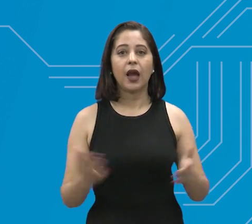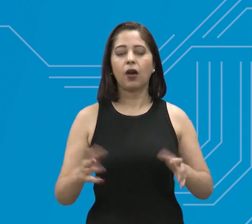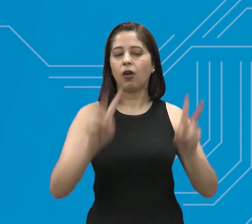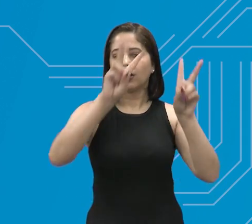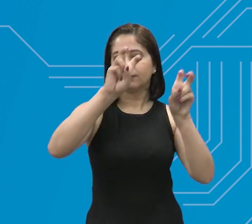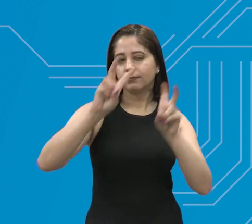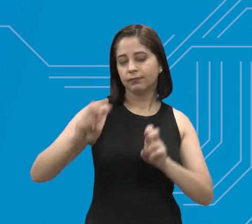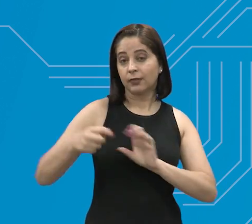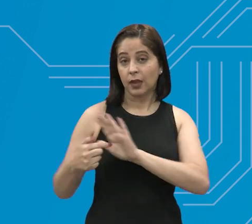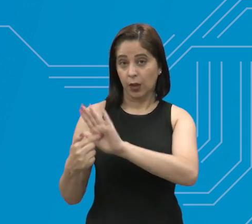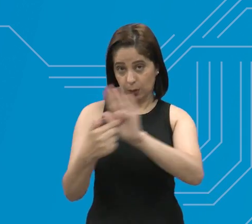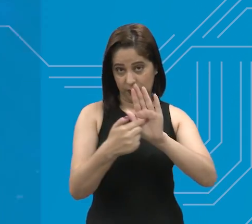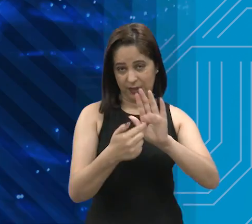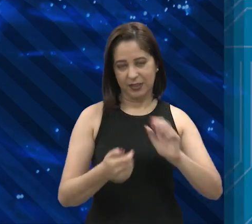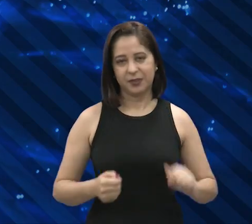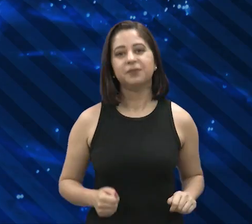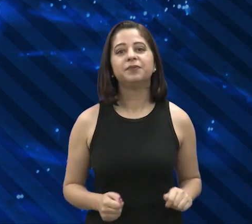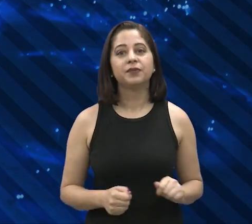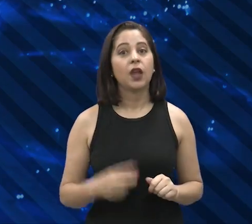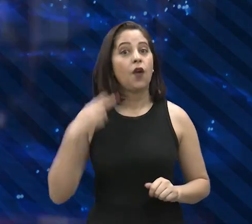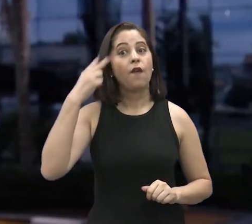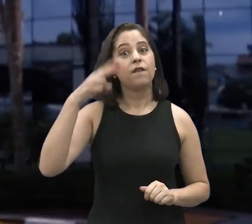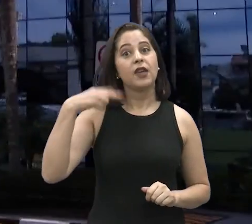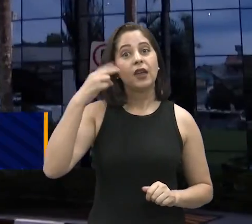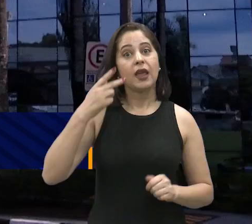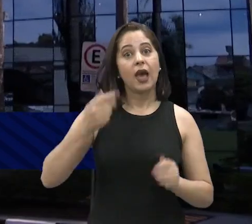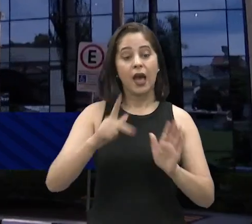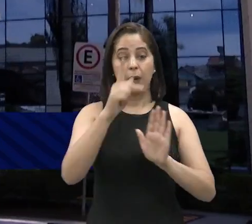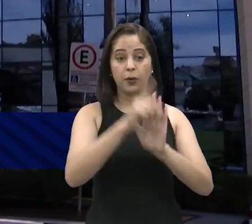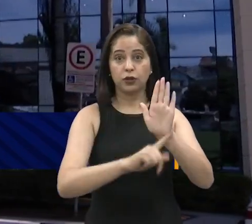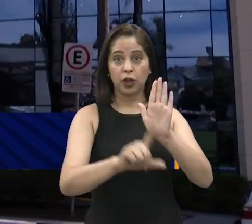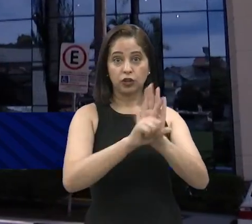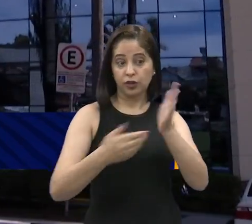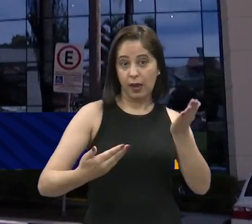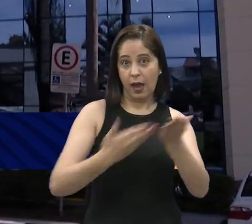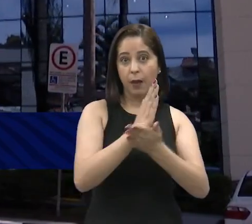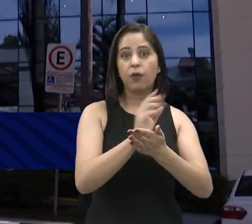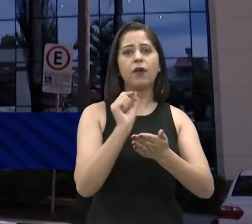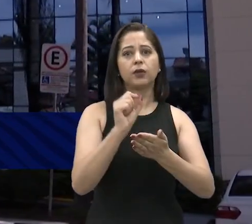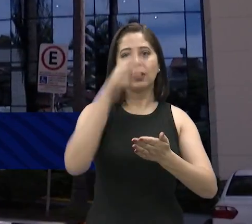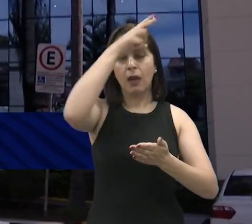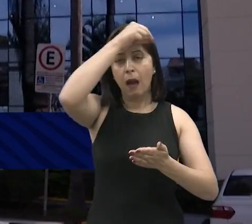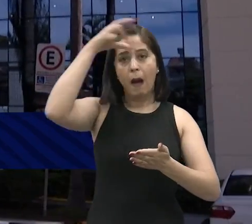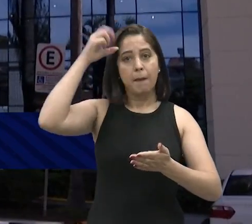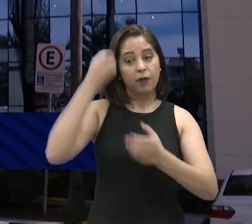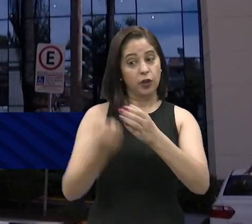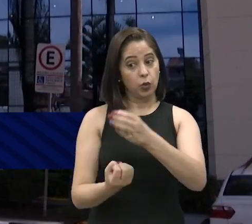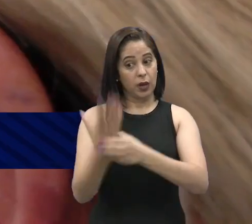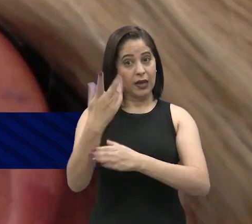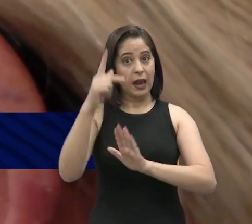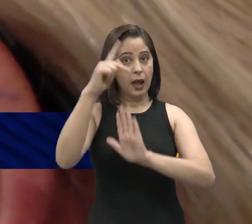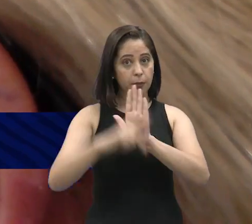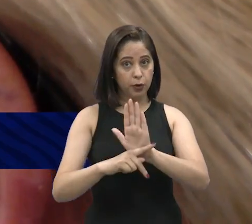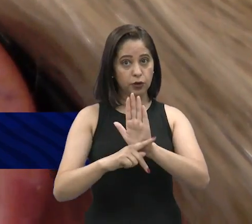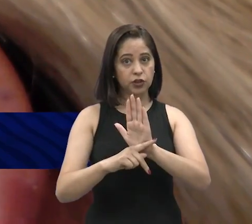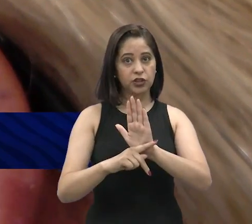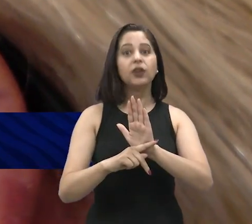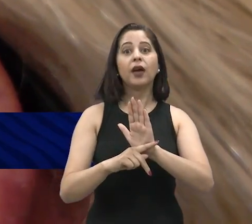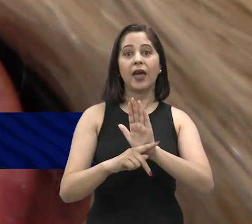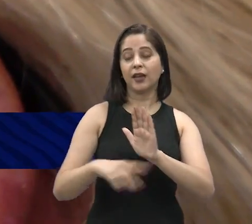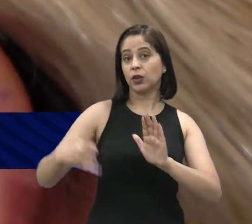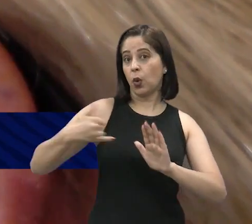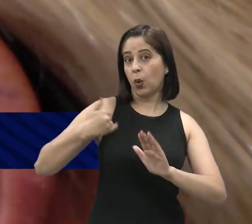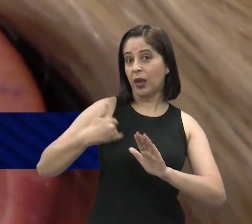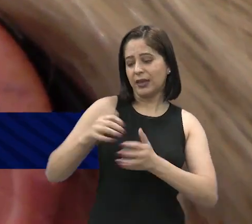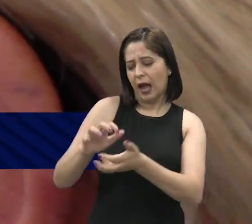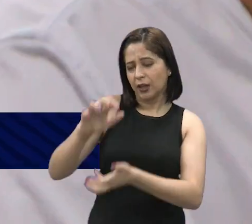Vamos aos destaques da edição de hoje. Vereadores aprovam lei que autoriza o poder público a implementar o programa Terceira Idade